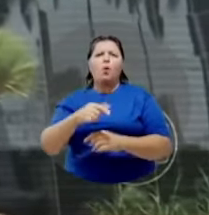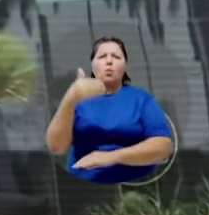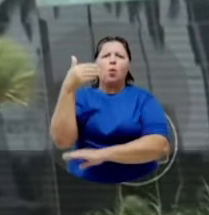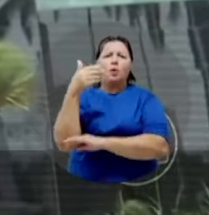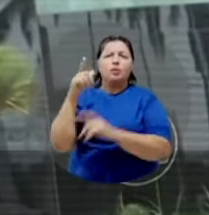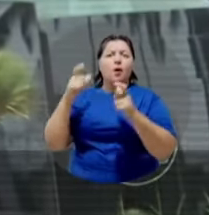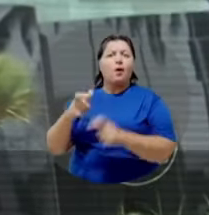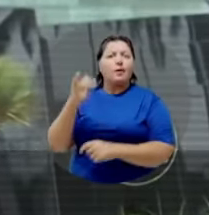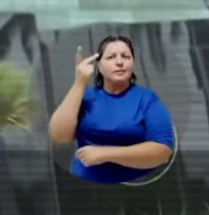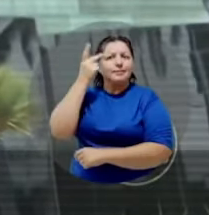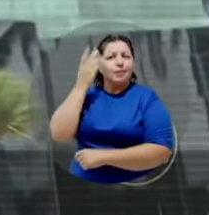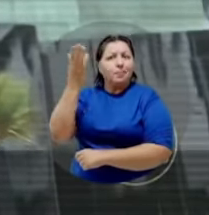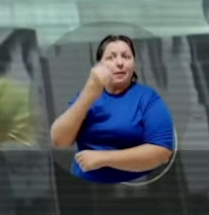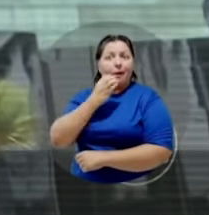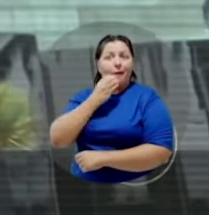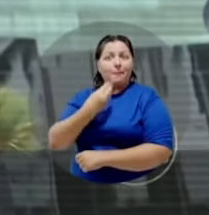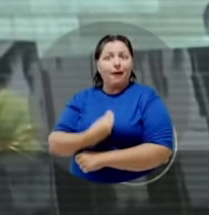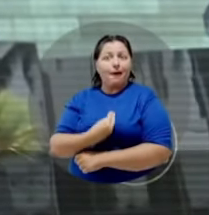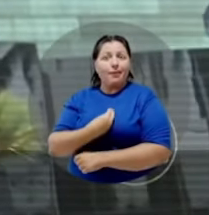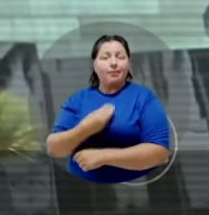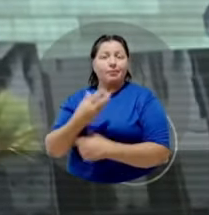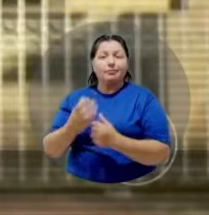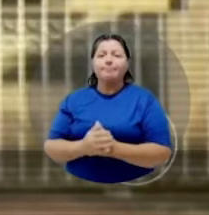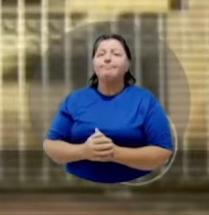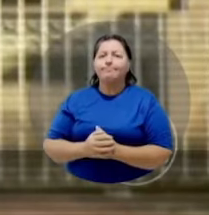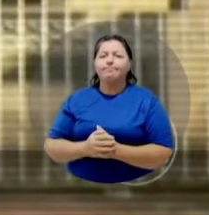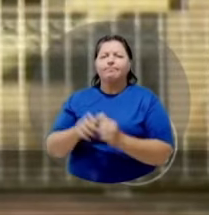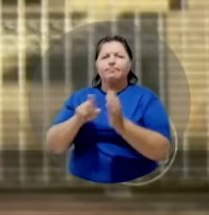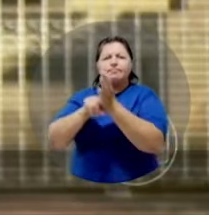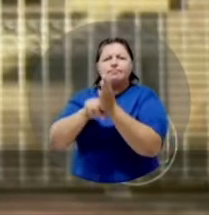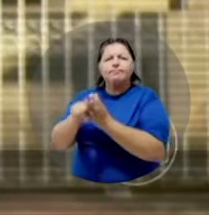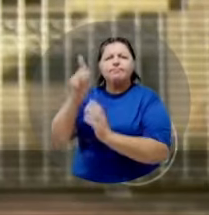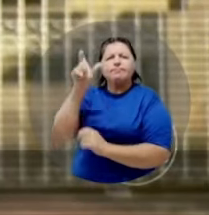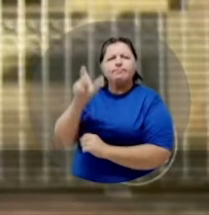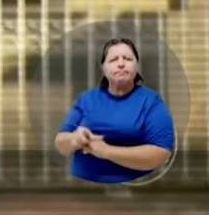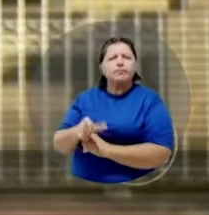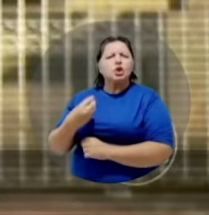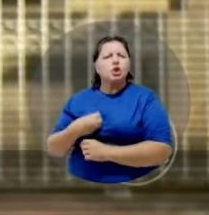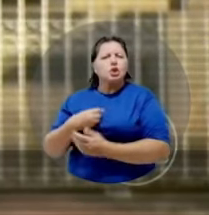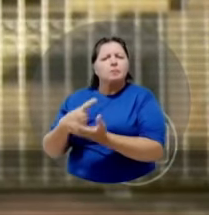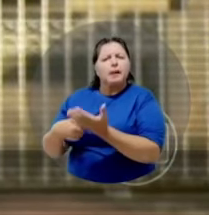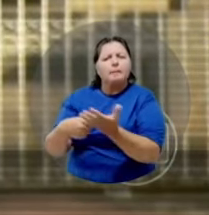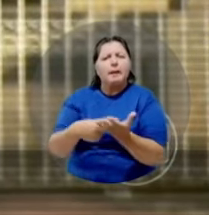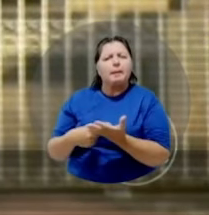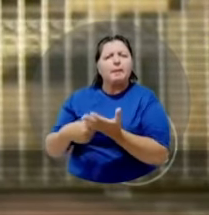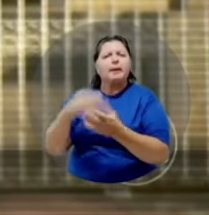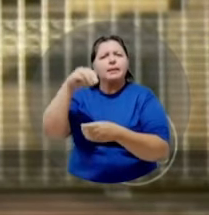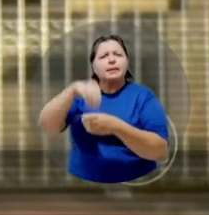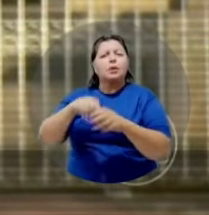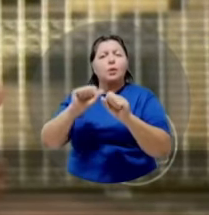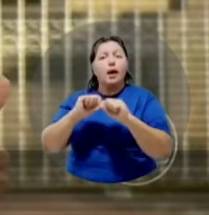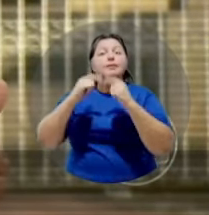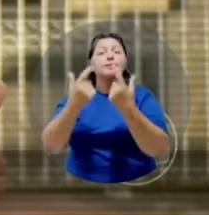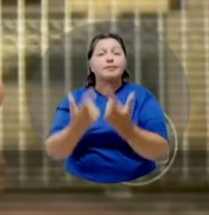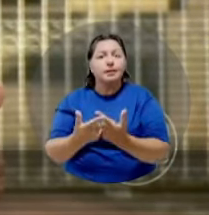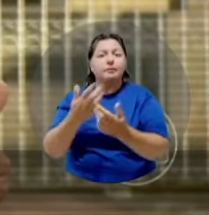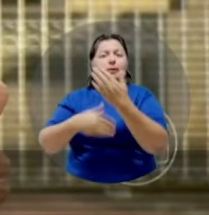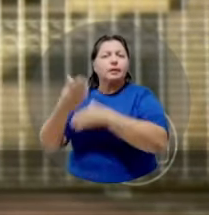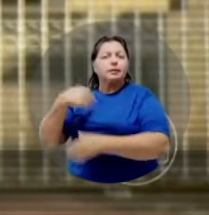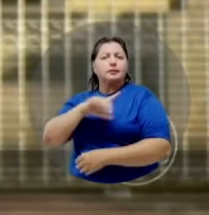em dinheiro no hotel onde Dantas estava hospedado, em São Paulo. Paulo Dantas é investigado por participar de um suposto esquema na